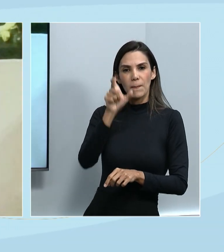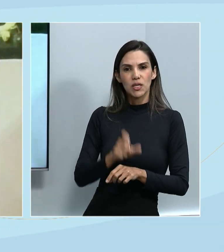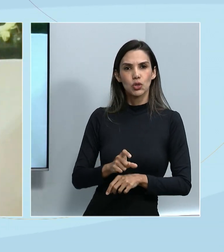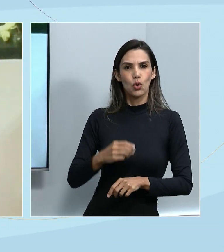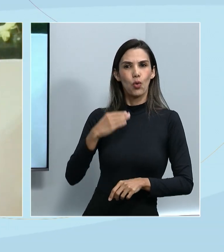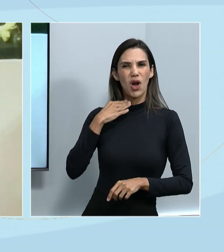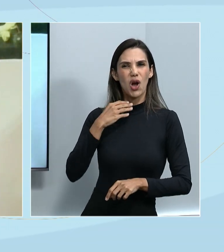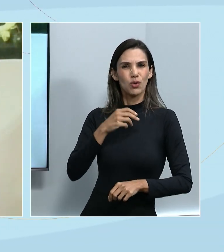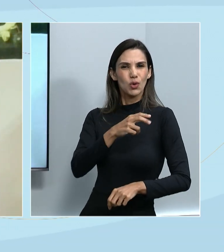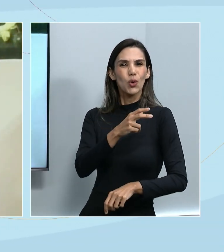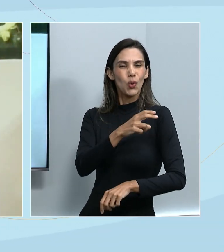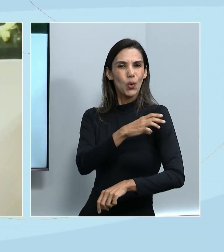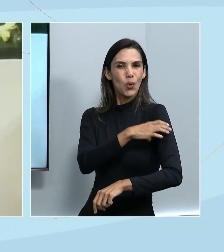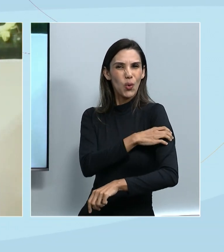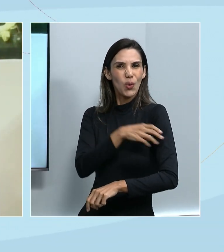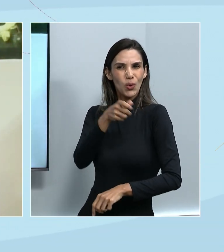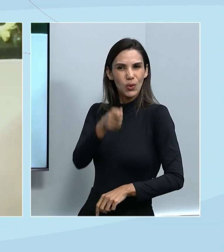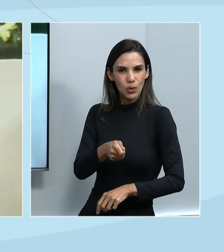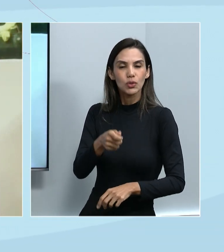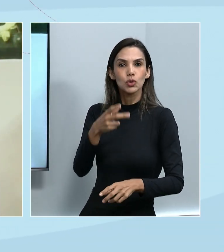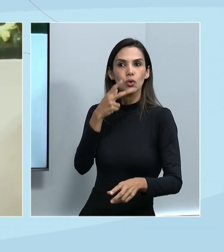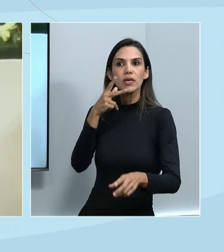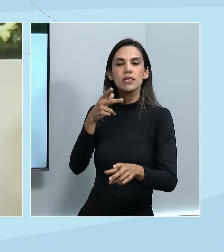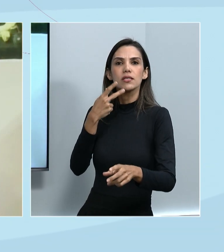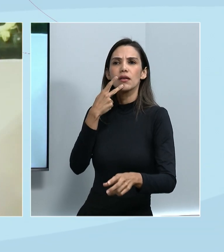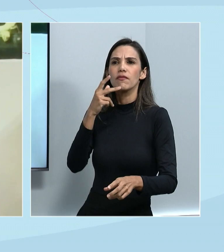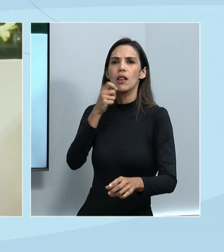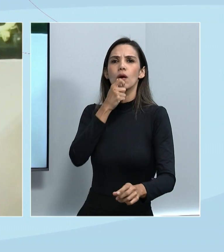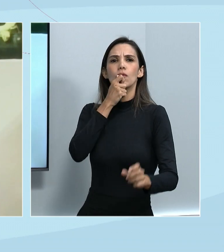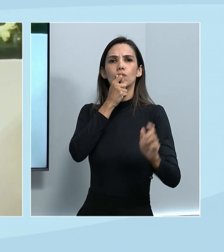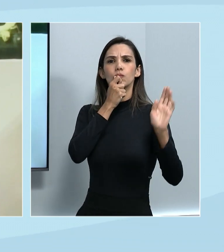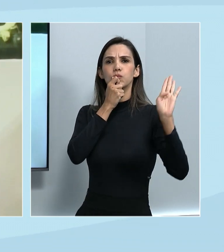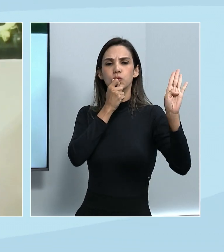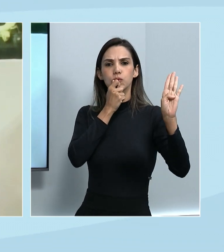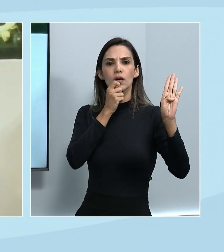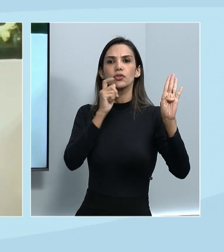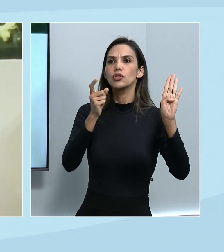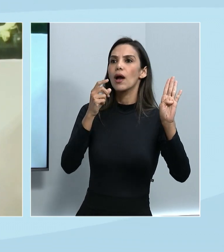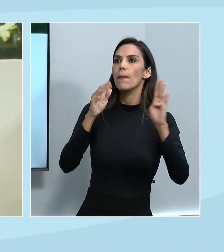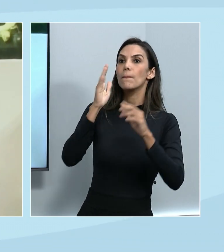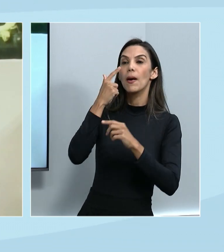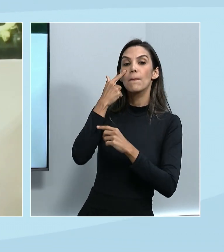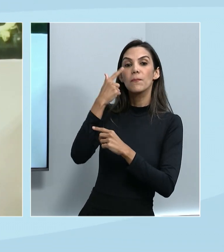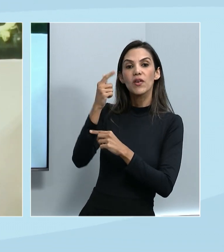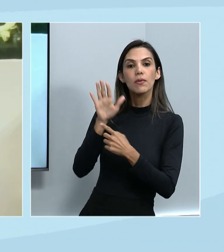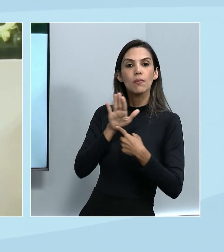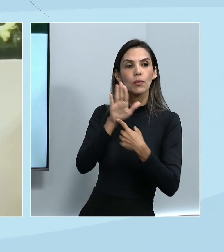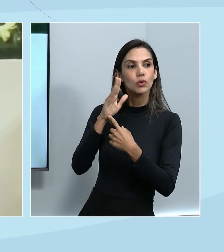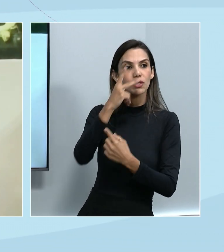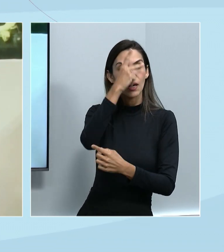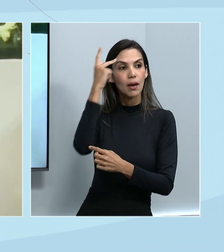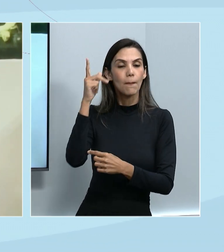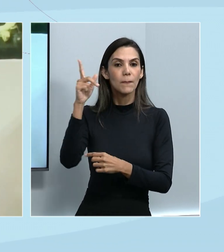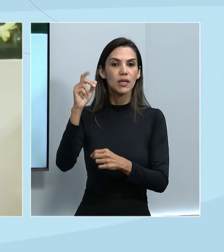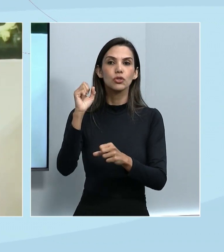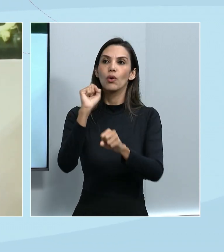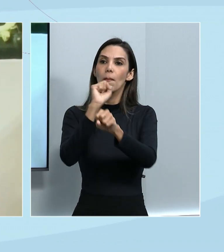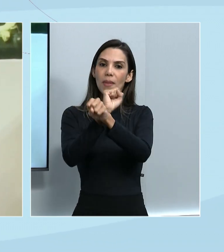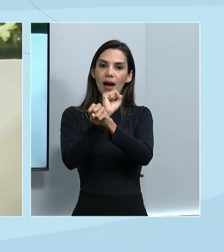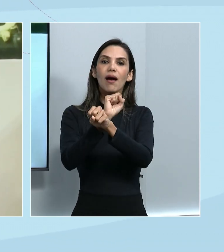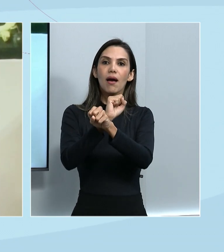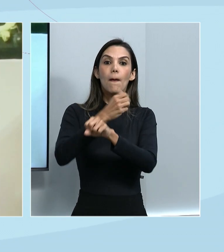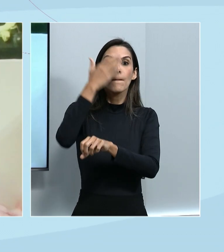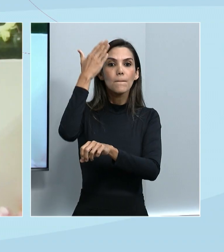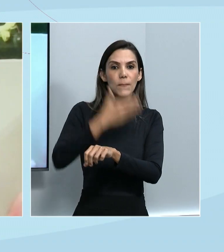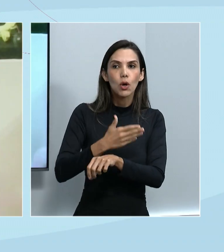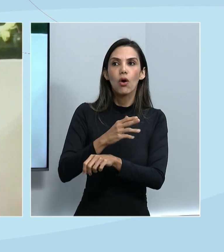do corpo, exatamente para dizer que naquele momento alguém está sendo alvo de racismo. Então,